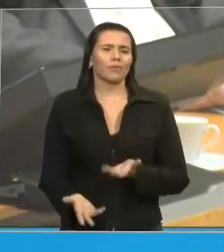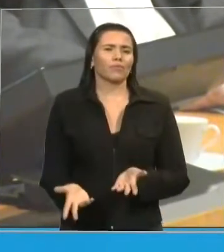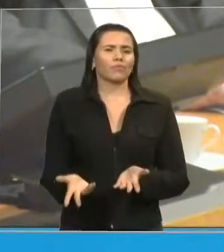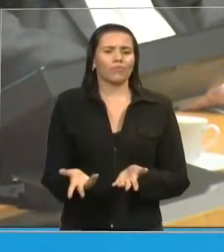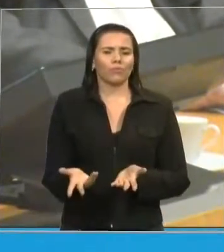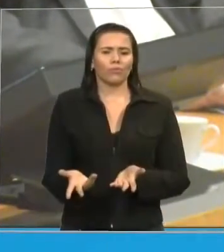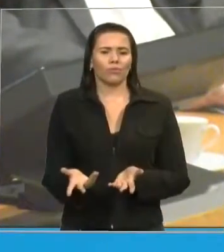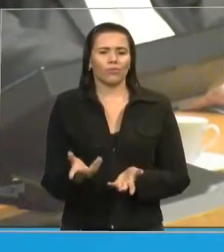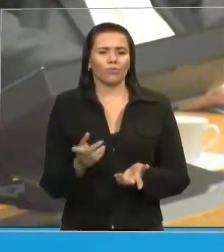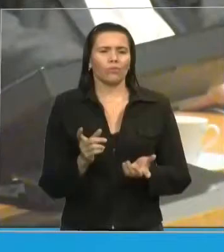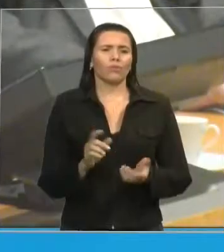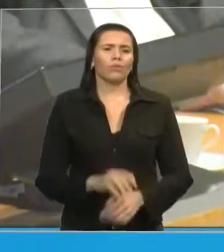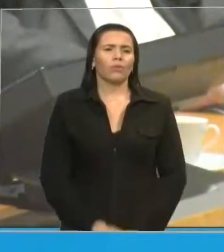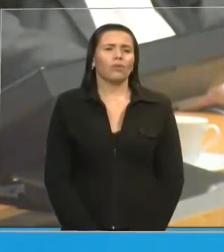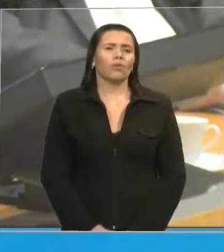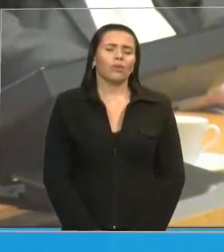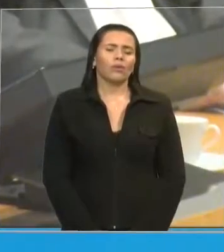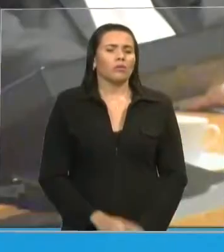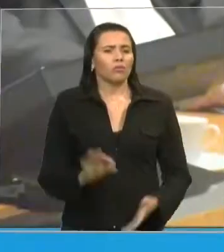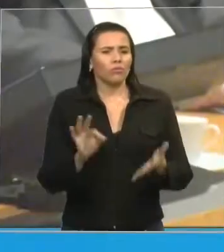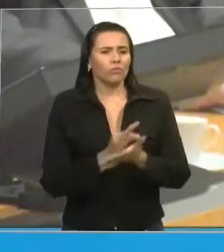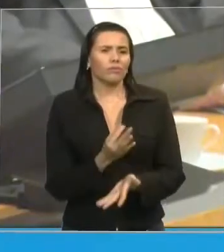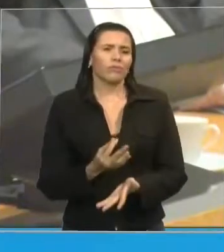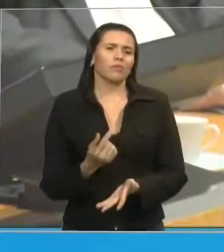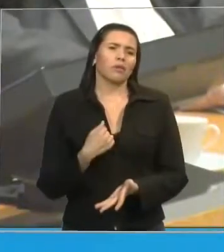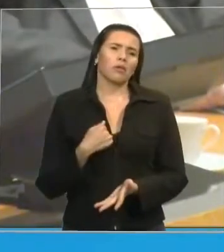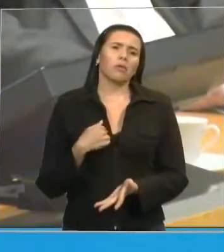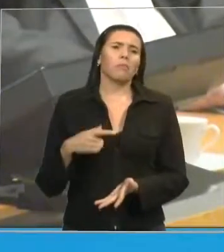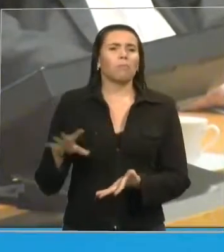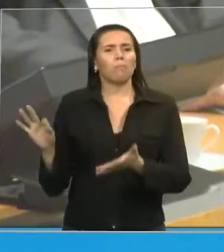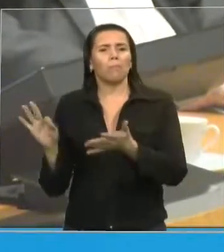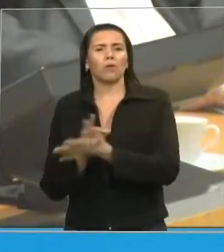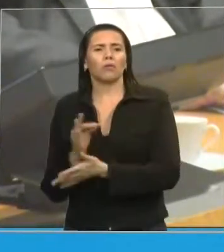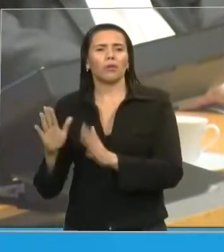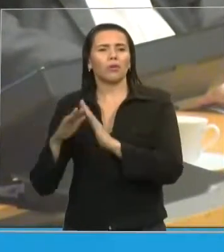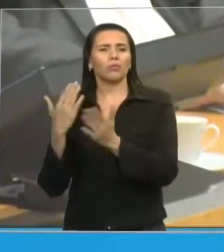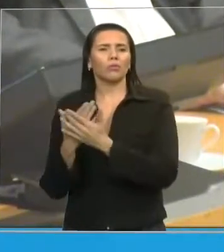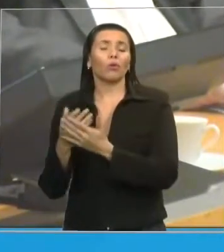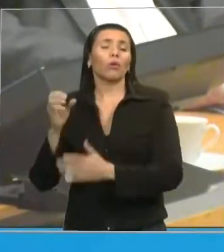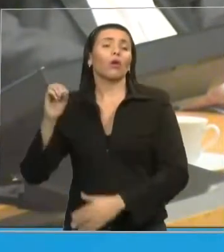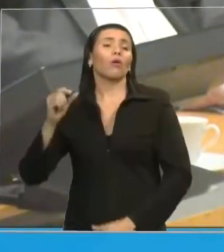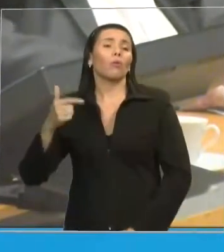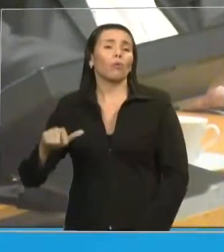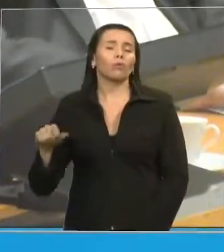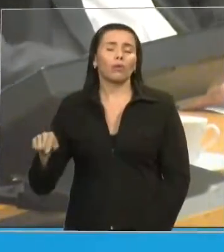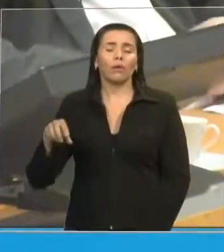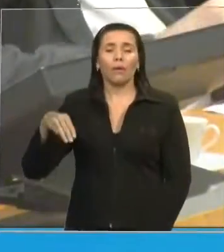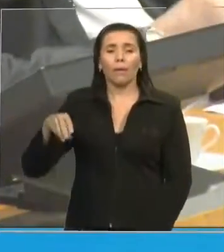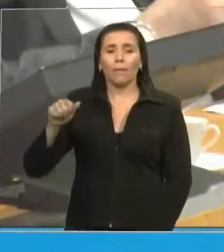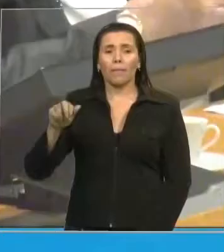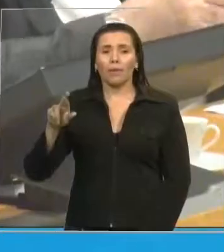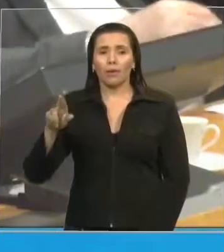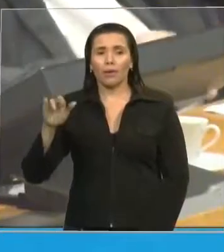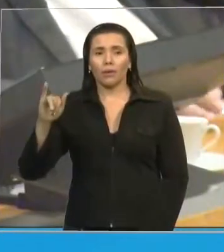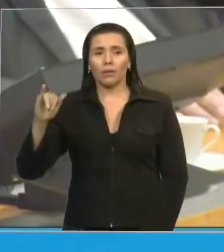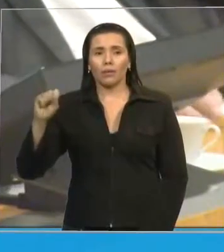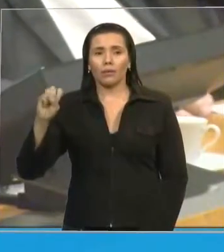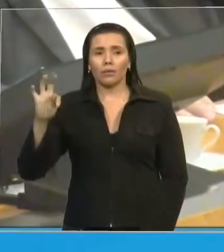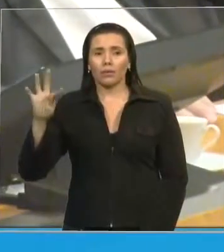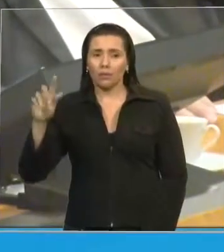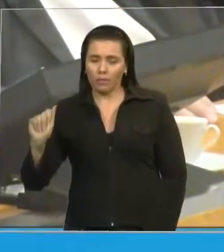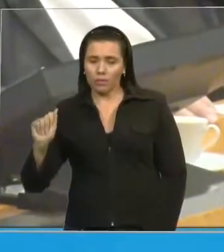acabei sendo matriculado no Marista. E, na época, nós tínhamos uma desavença